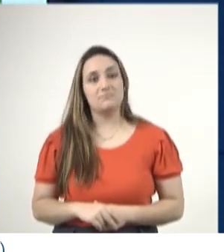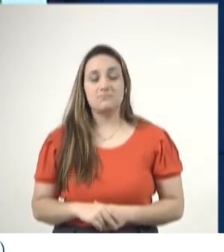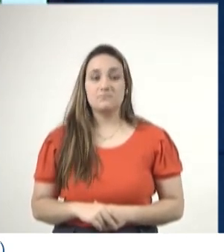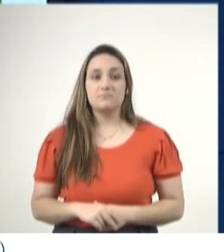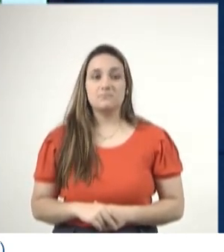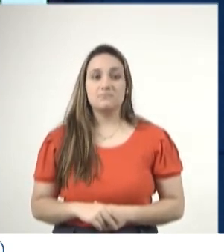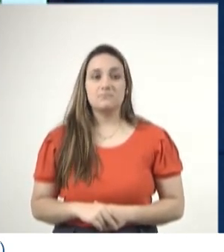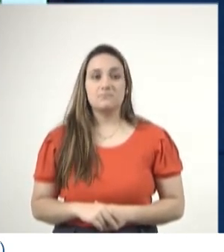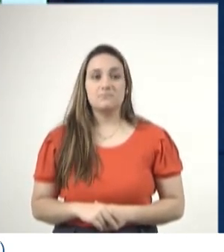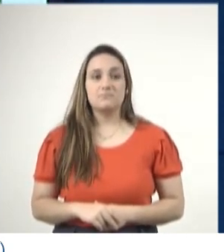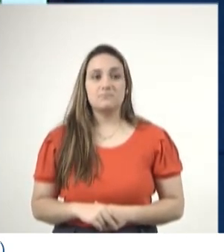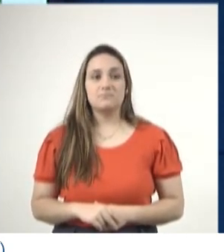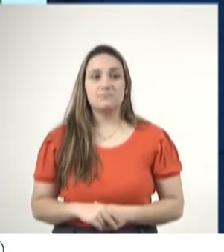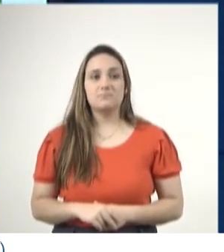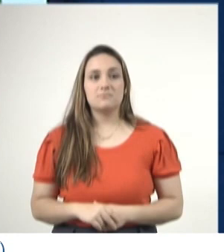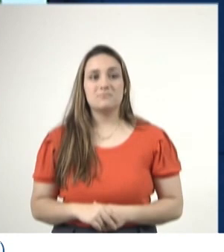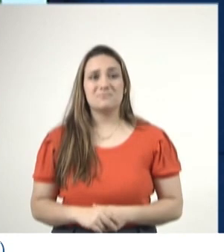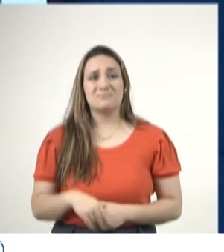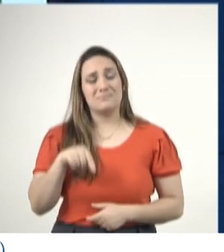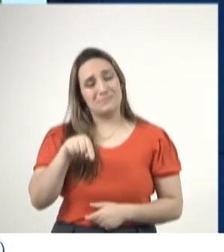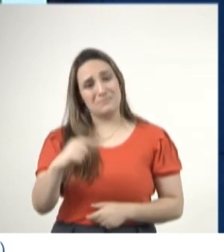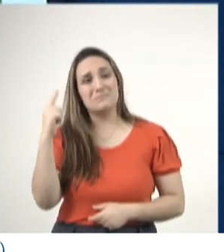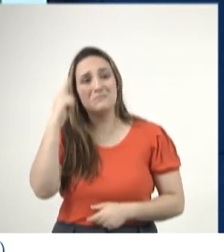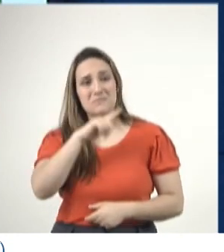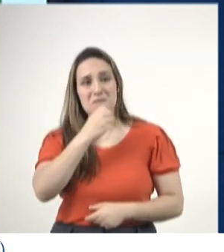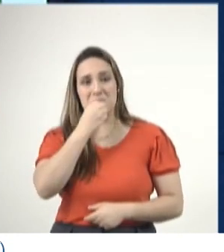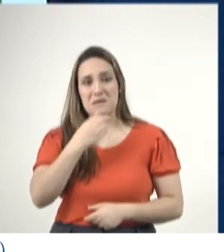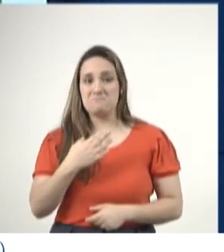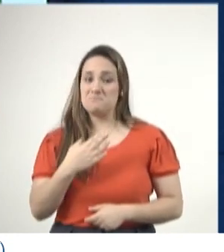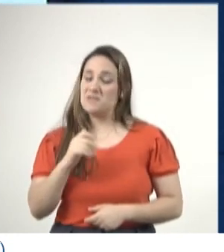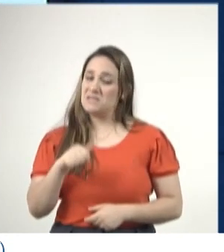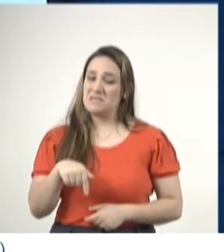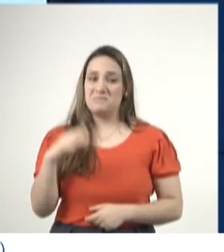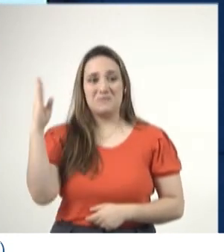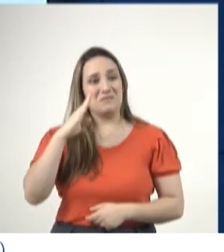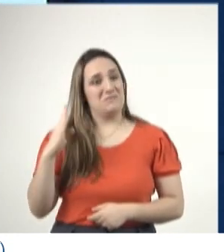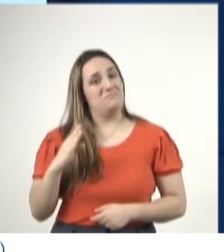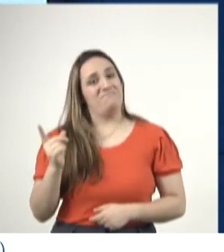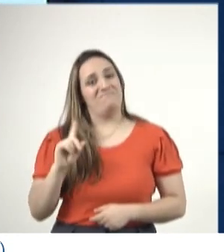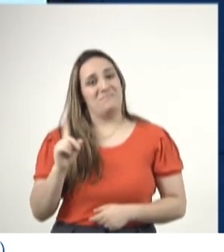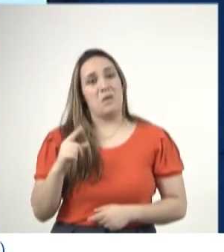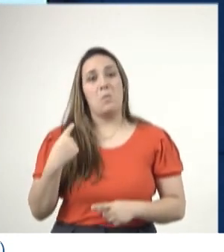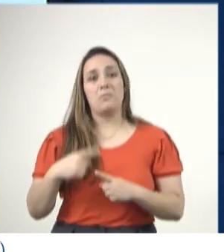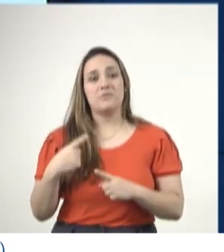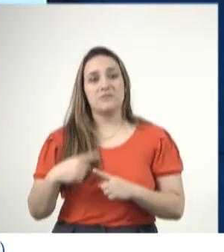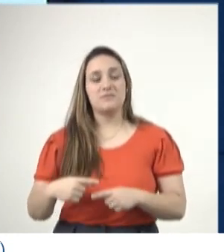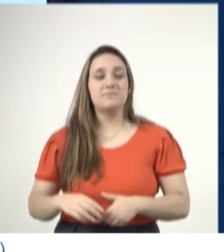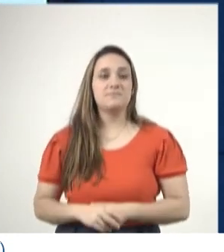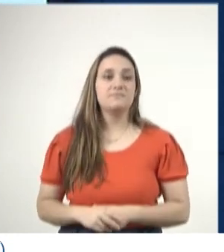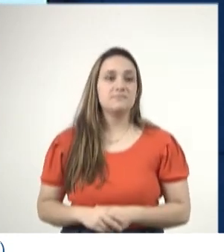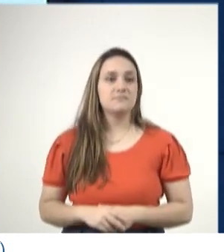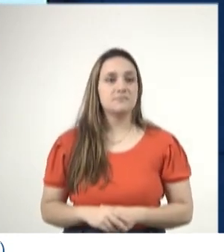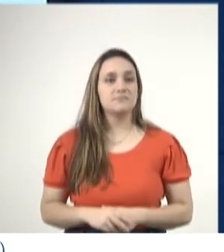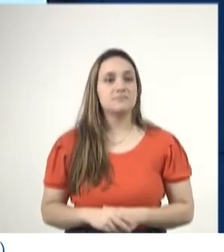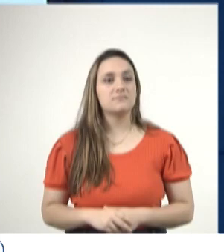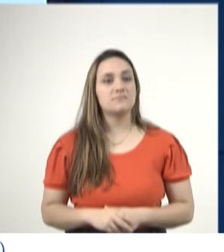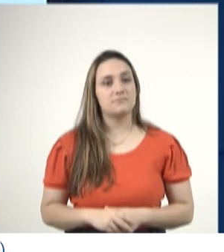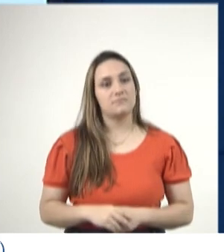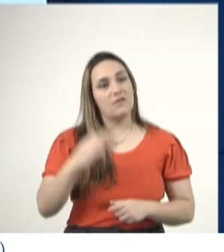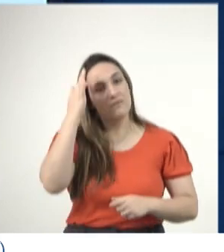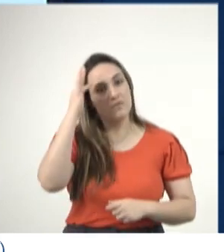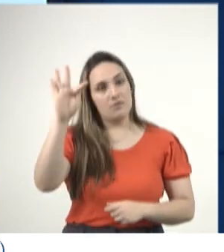uma ação que no Brasil funcionaria tão bem, tá? Aqui, e por que eu vou dizer isso? A filosofia Visão